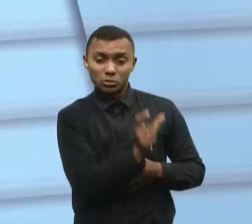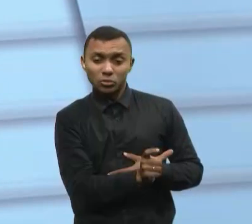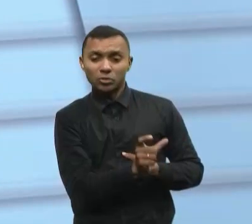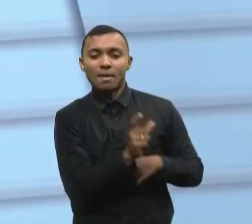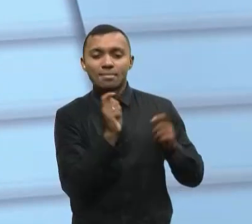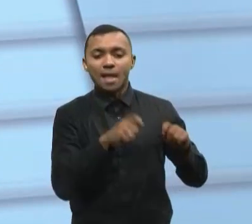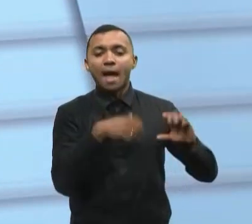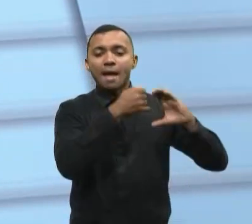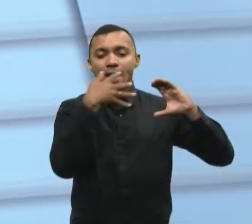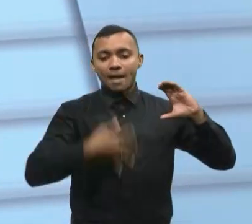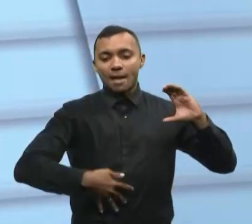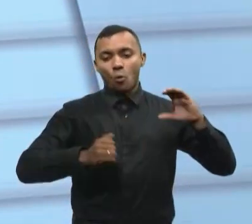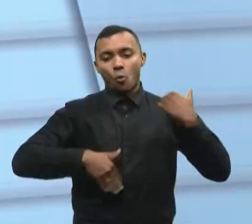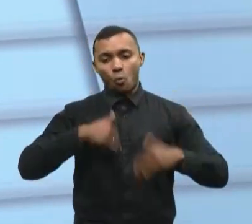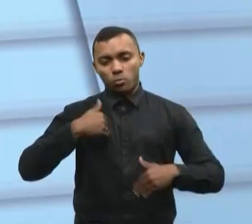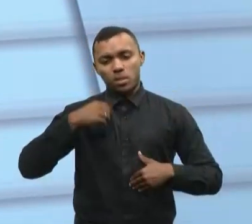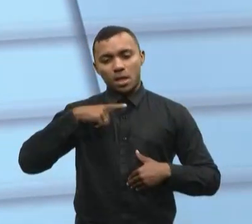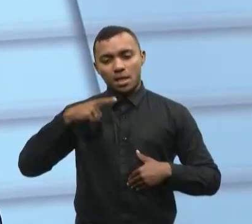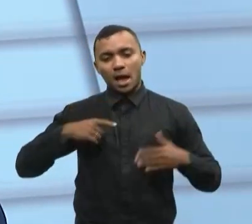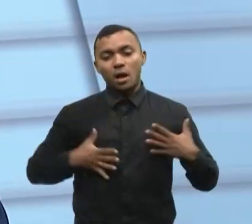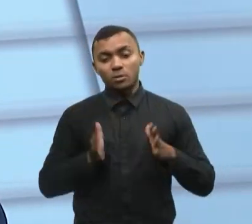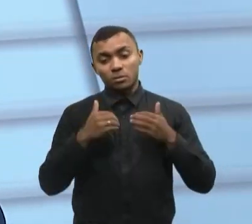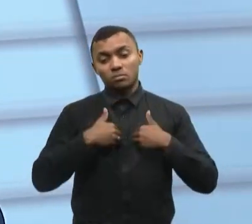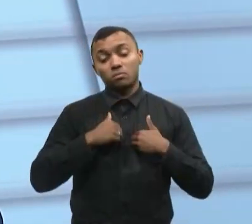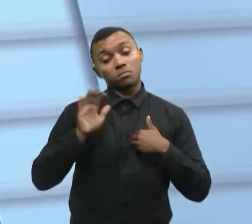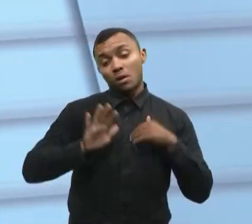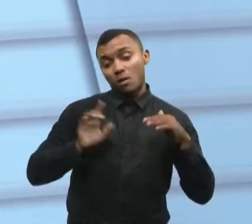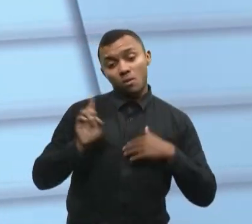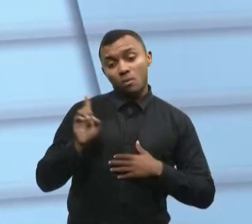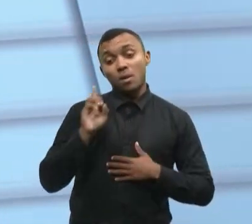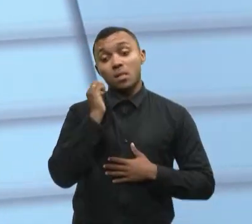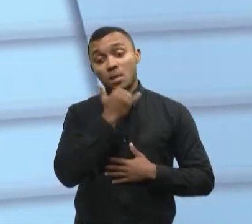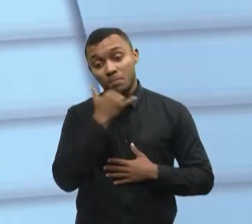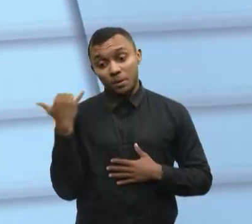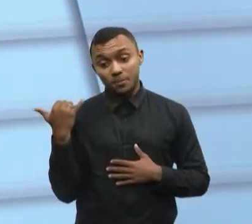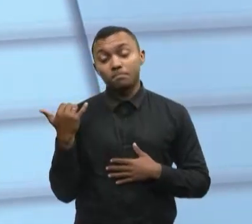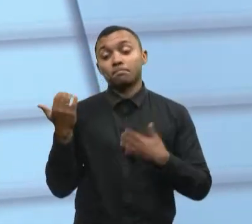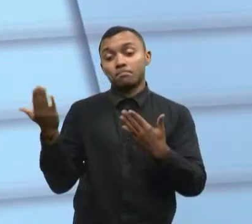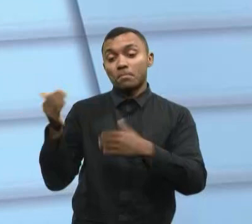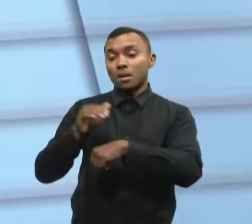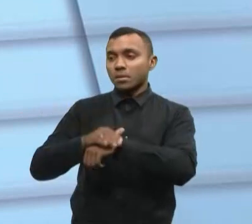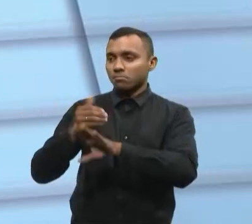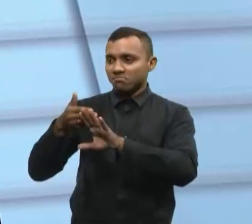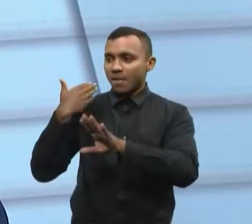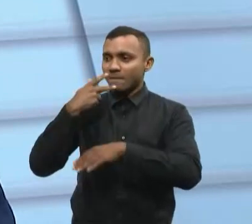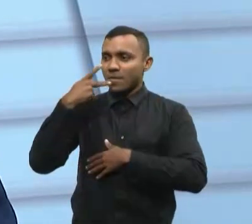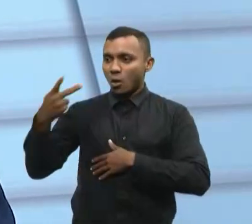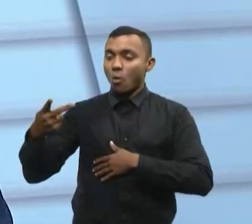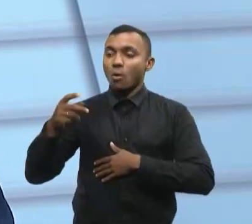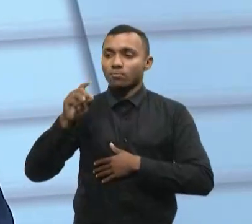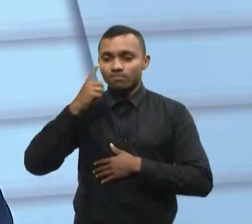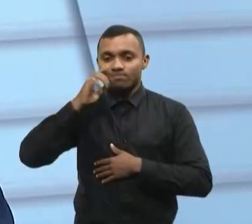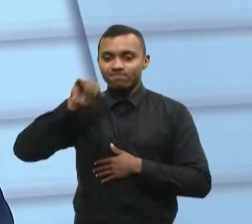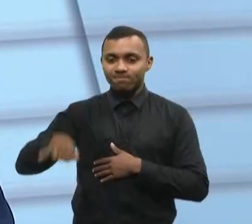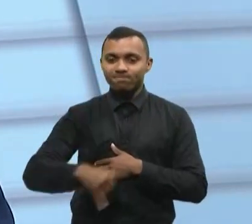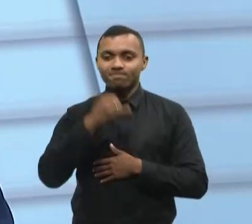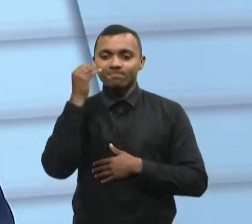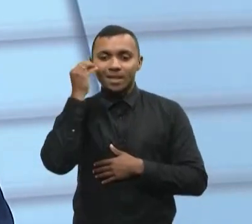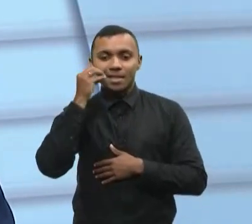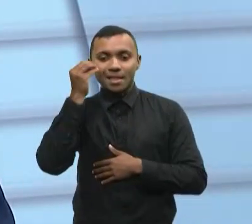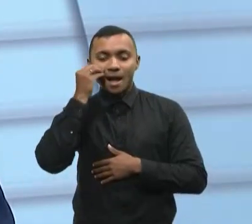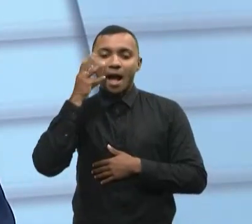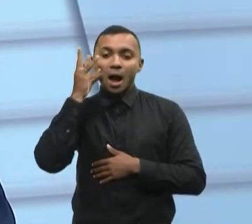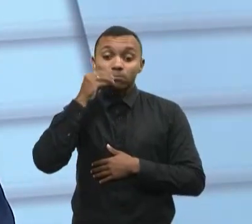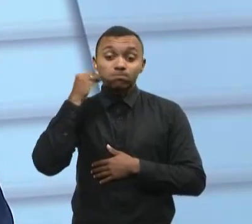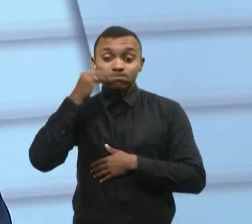condição. Então, isso que a Renata falou, né, essa oportunidade de a gente disseminar